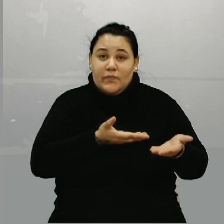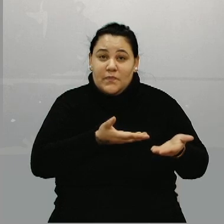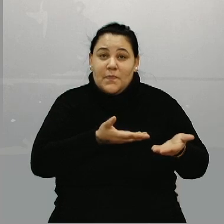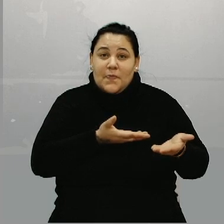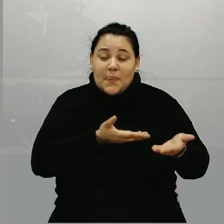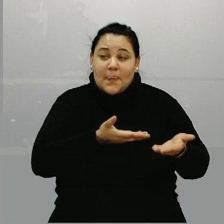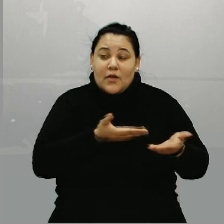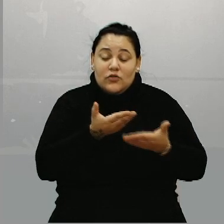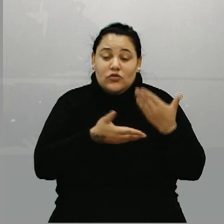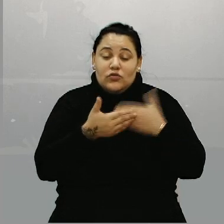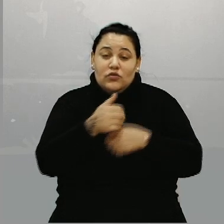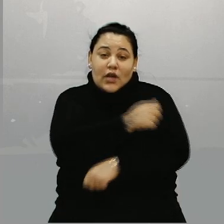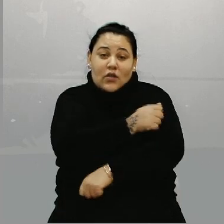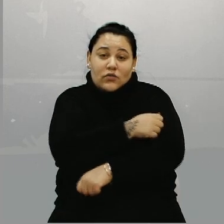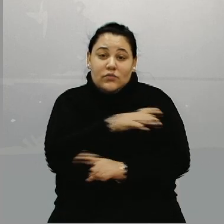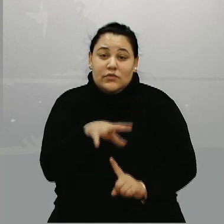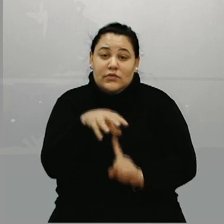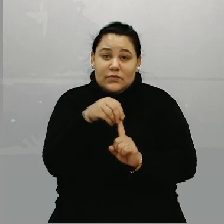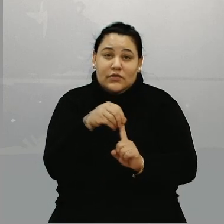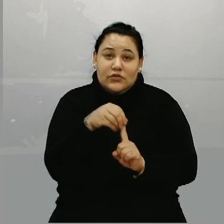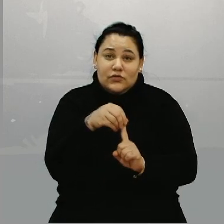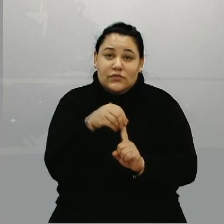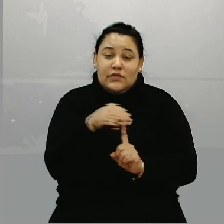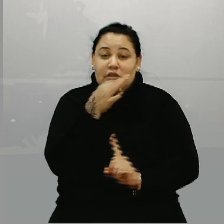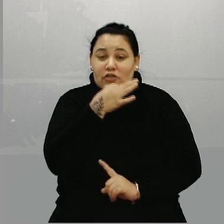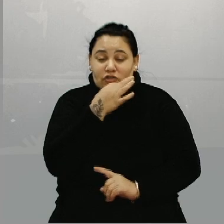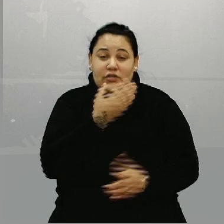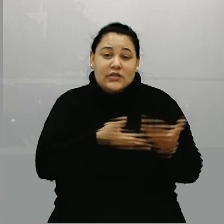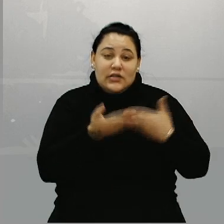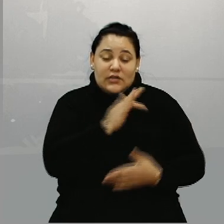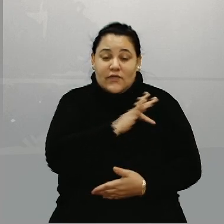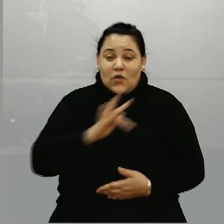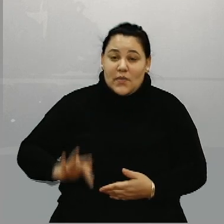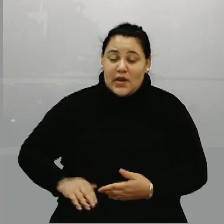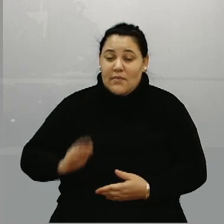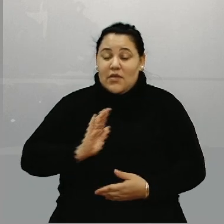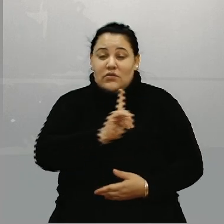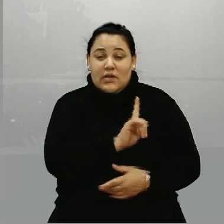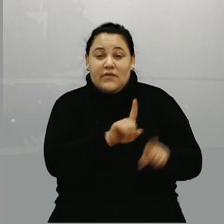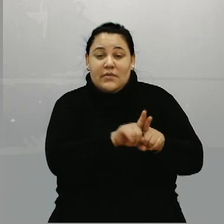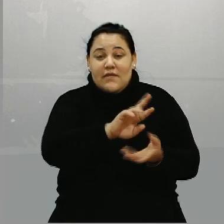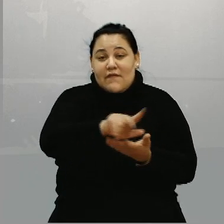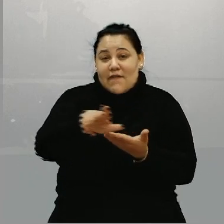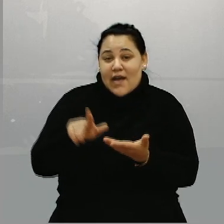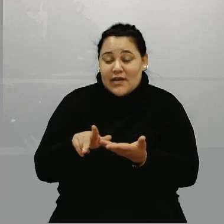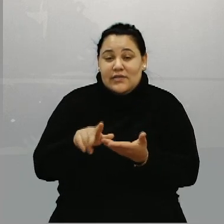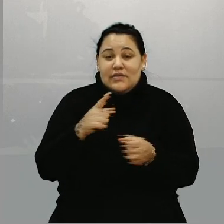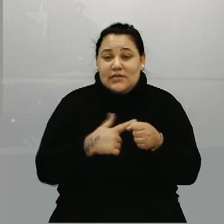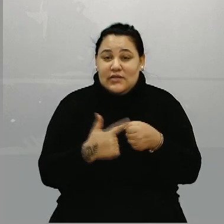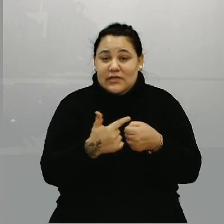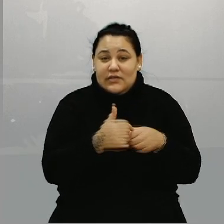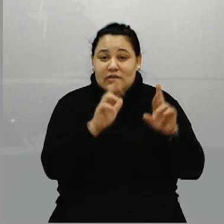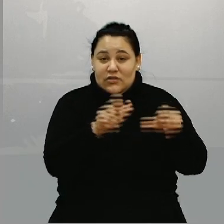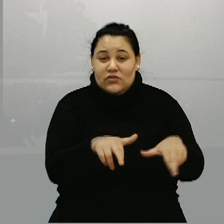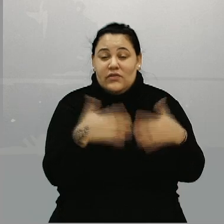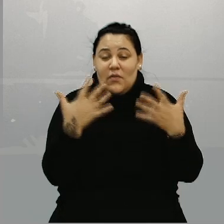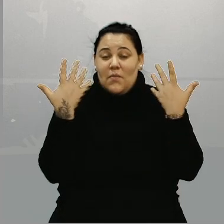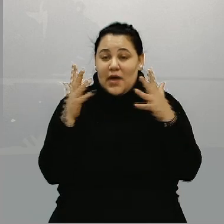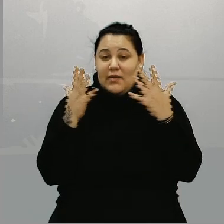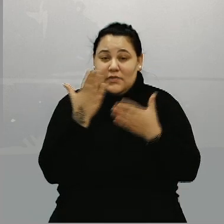dos alunos, né, inclusive servindo Caxias do Sul, Farroupilha, Bento, diversas cidades da região. Então, parabéns a